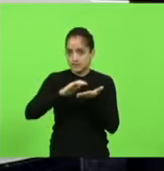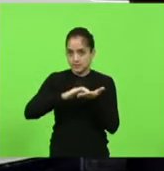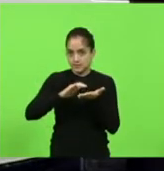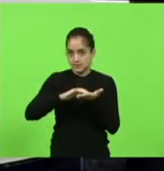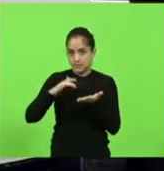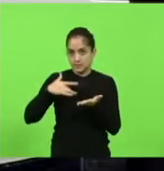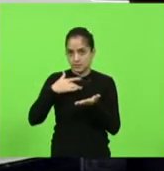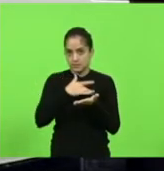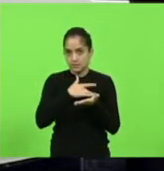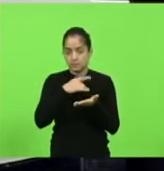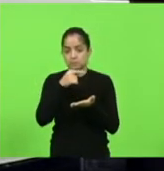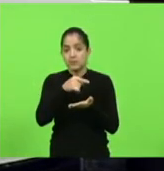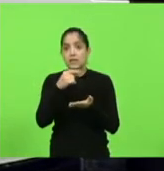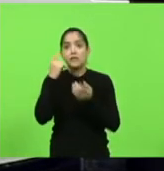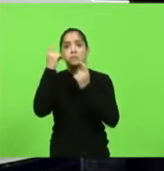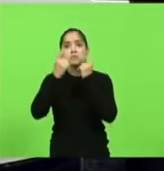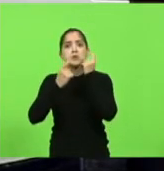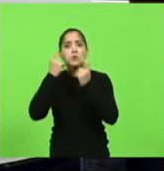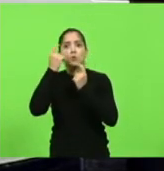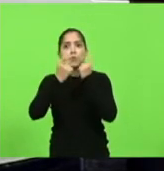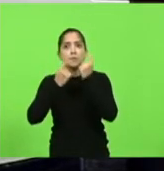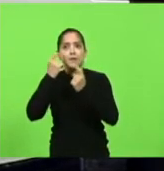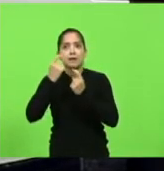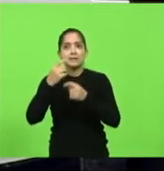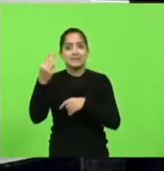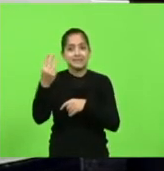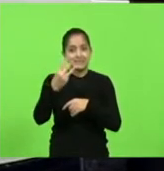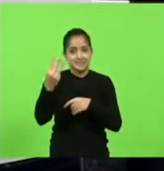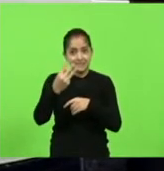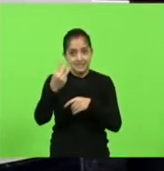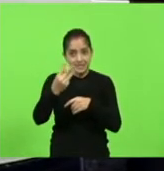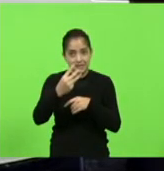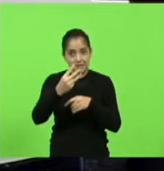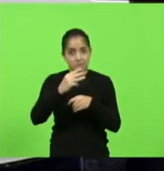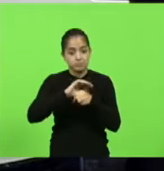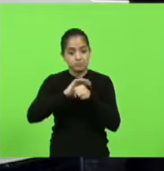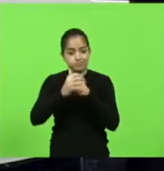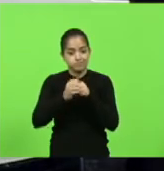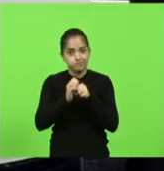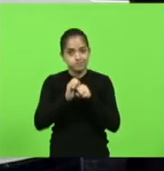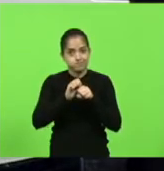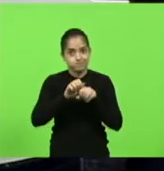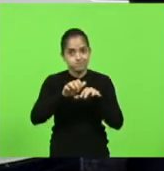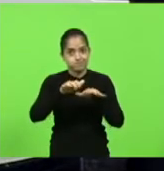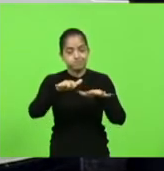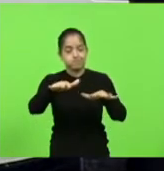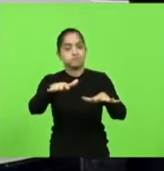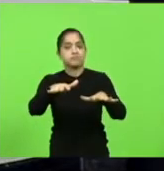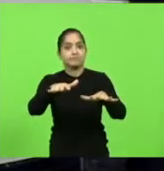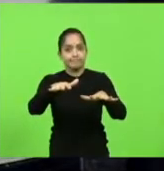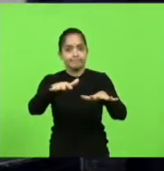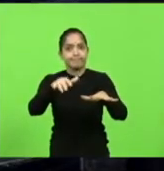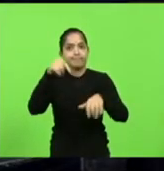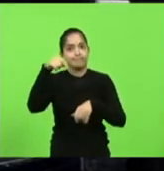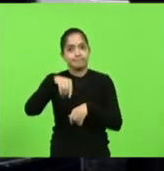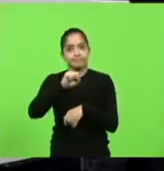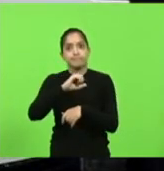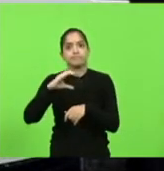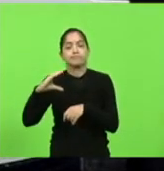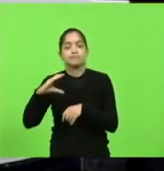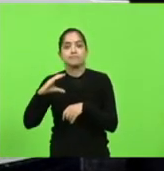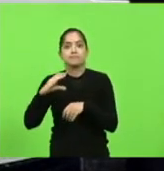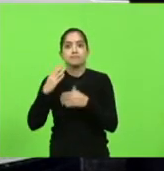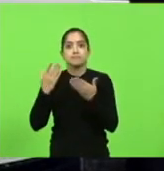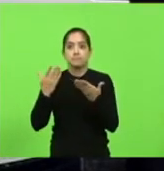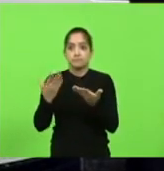Saúde, preocupado com uma possível terceira onda do Covid ainda em Santa Catarina. Nós